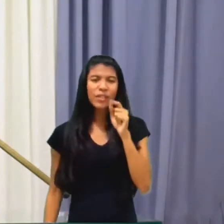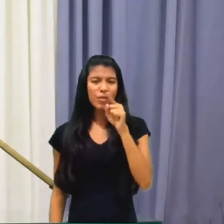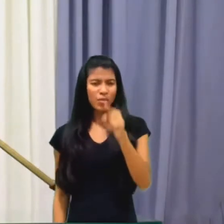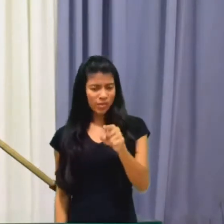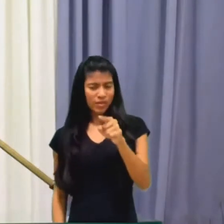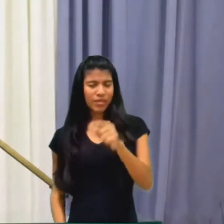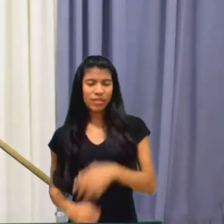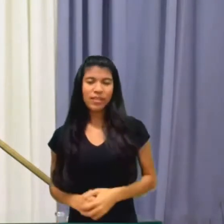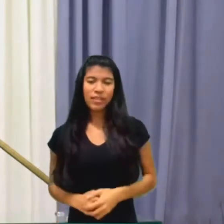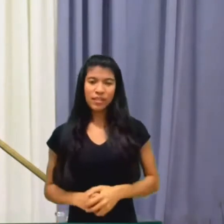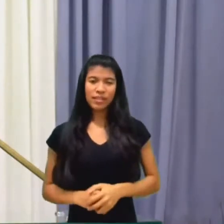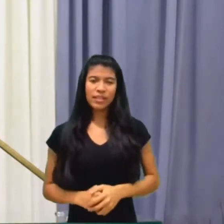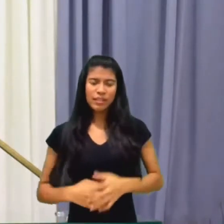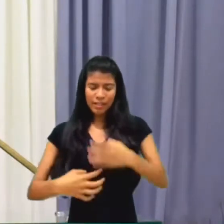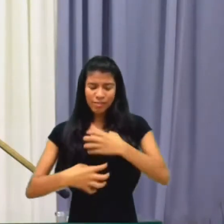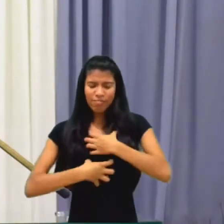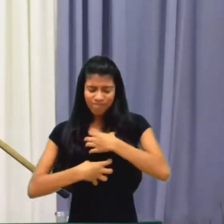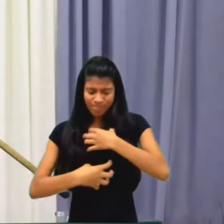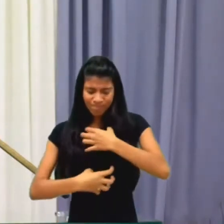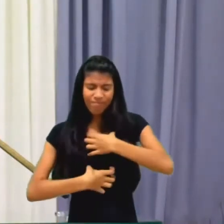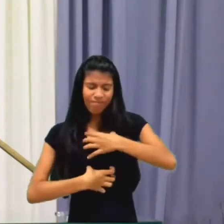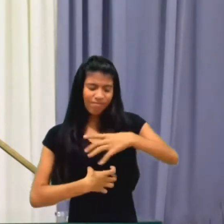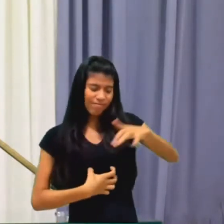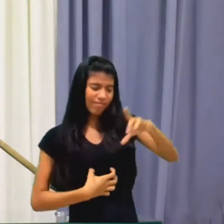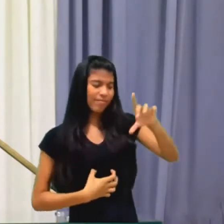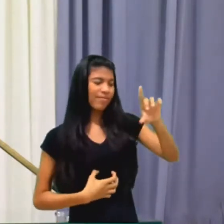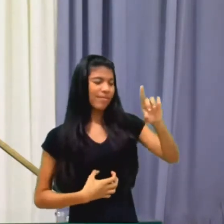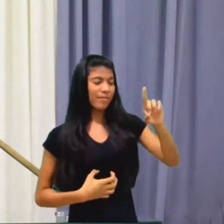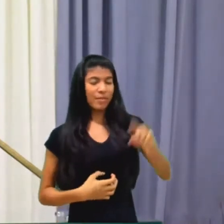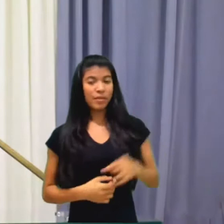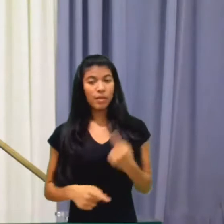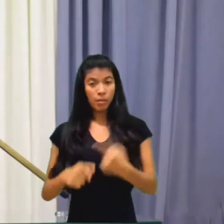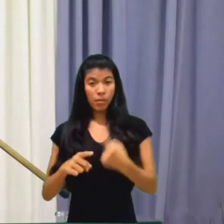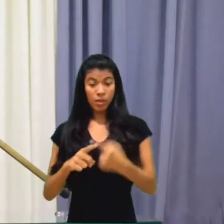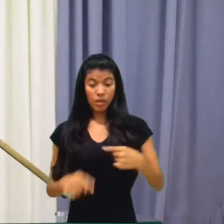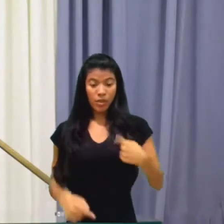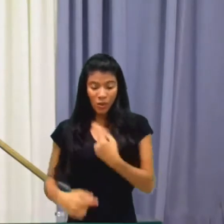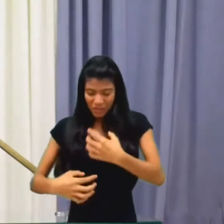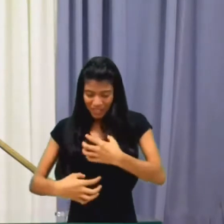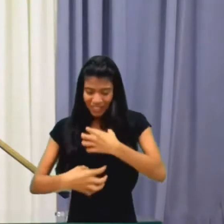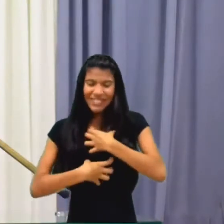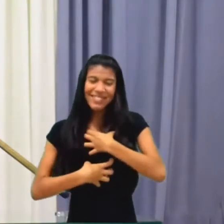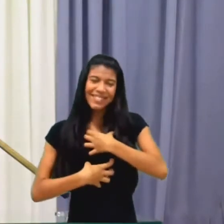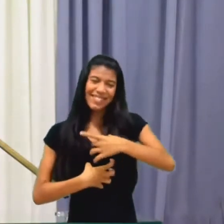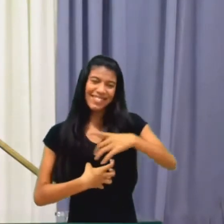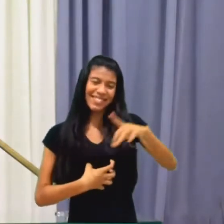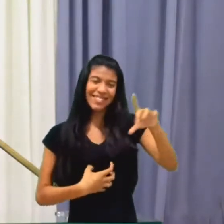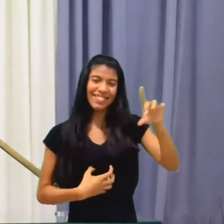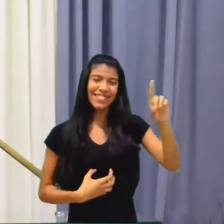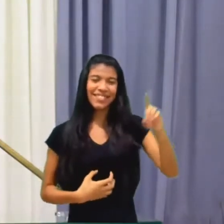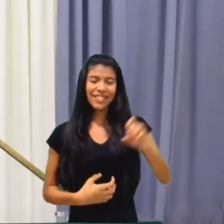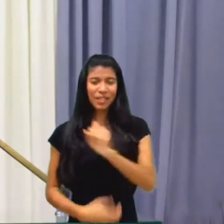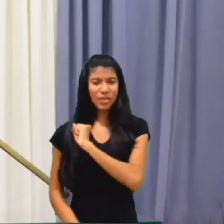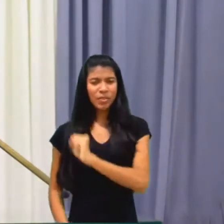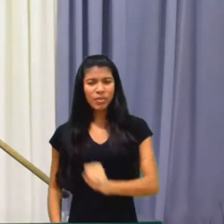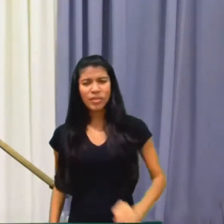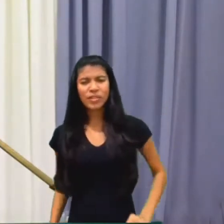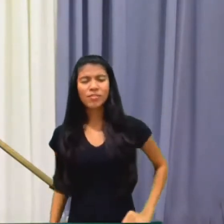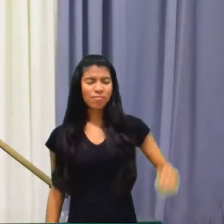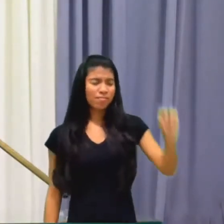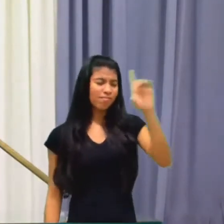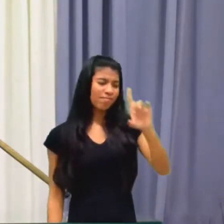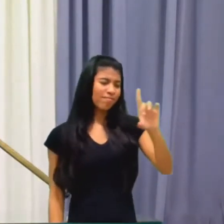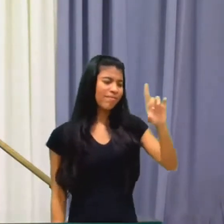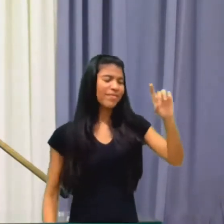você sente a presença de Deus, porque nós a sentimos aqui. O Senhor Deus está conosco